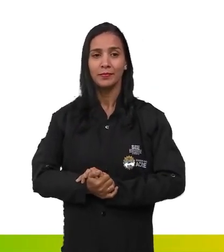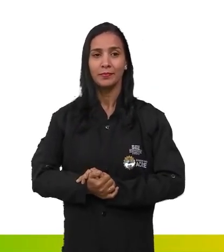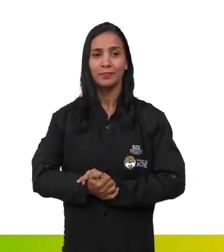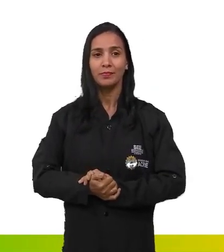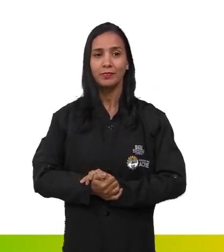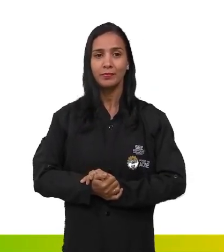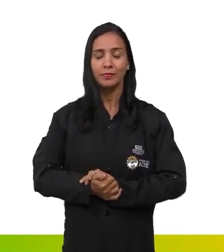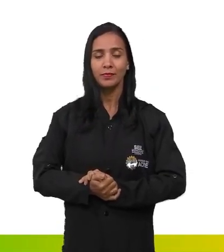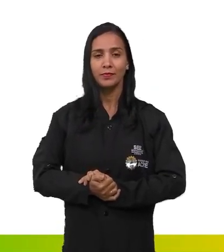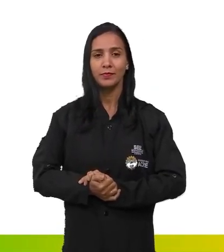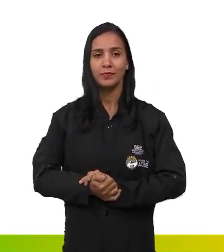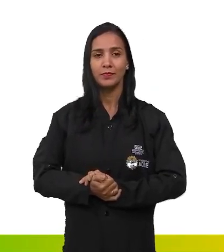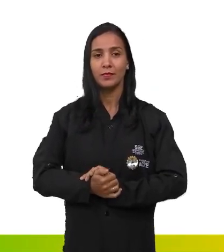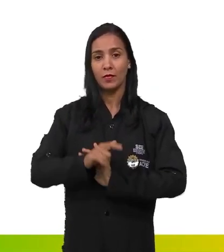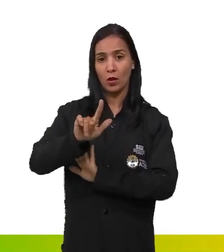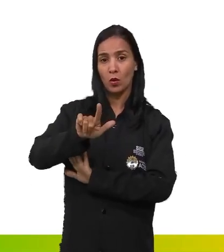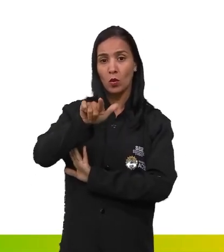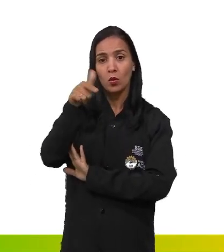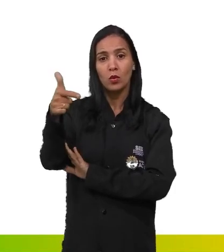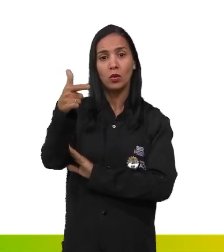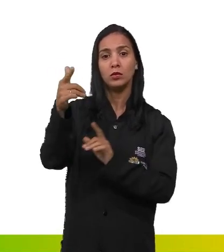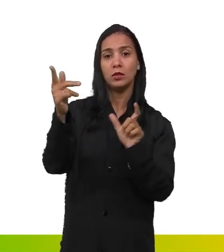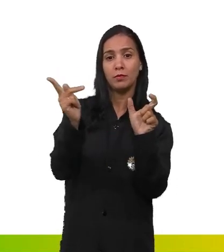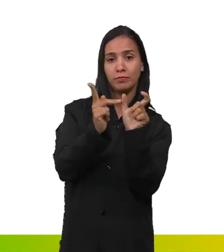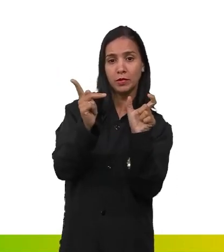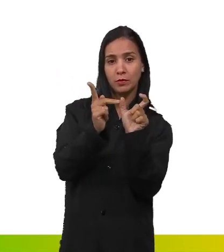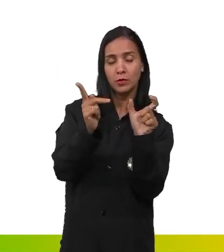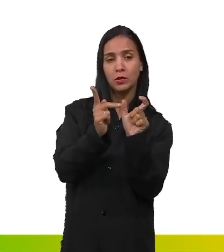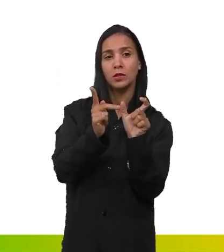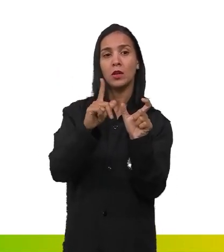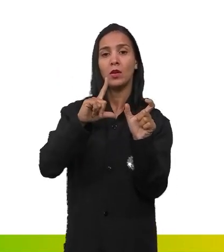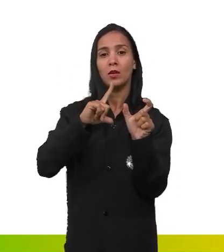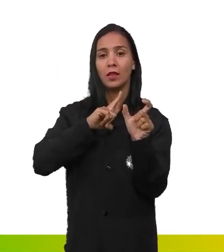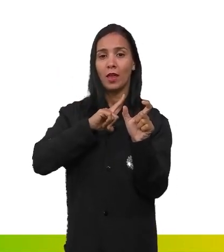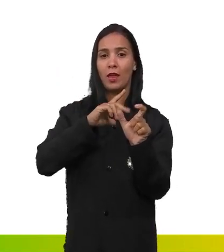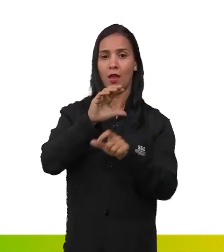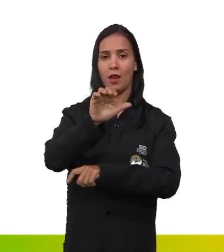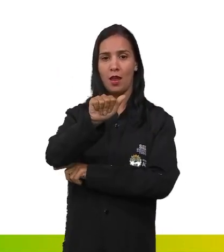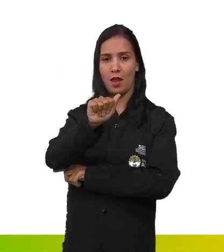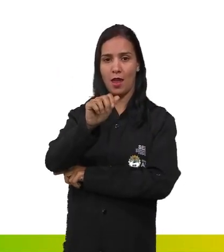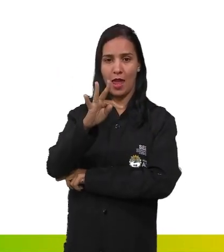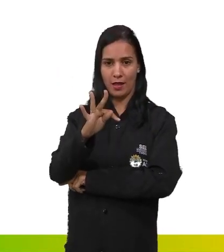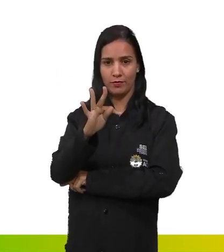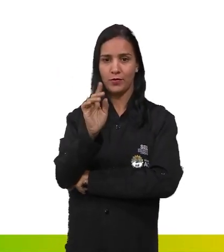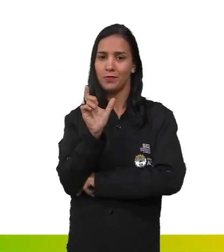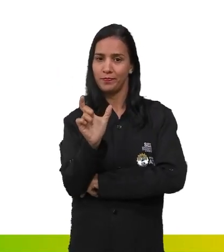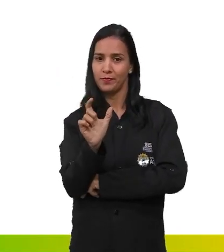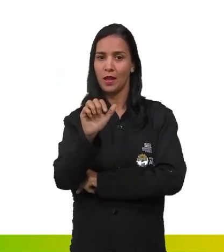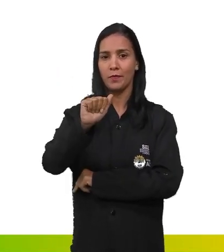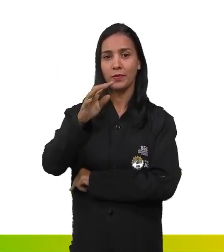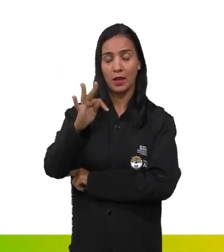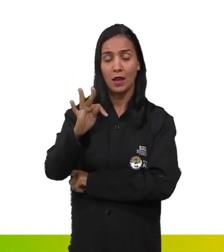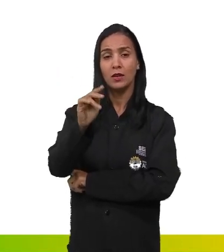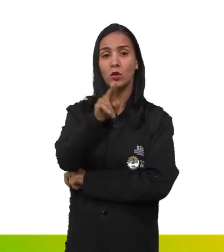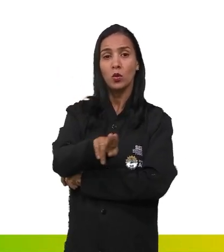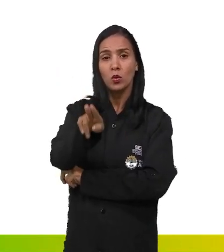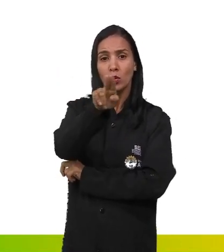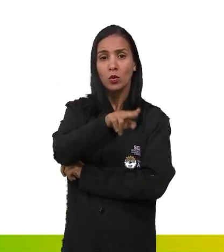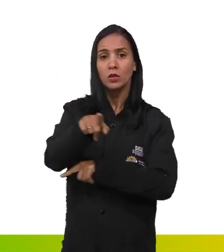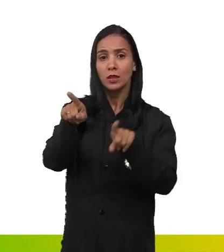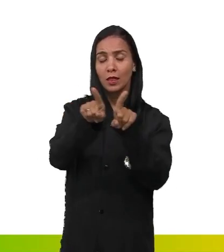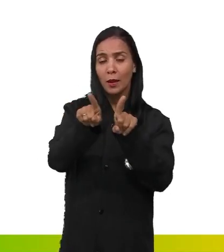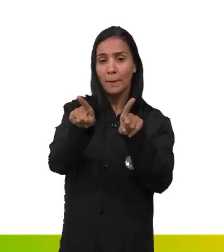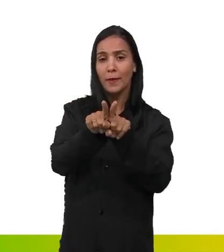Agora, a próxima preposição, at. Nós temos o at, que é uma preposição usada em expressões que